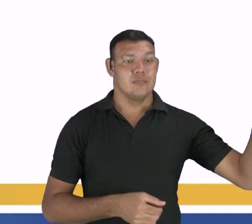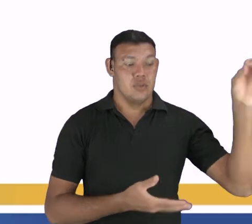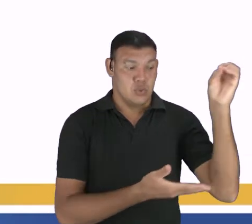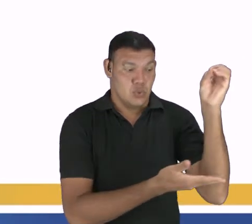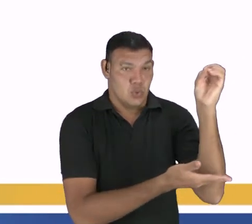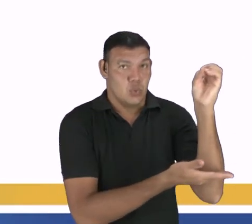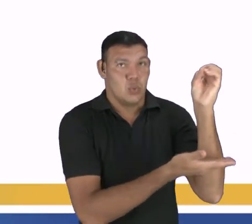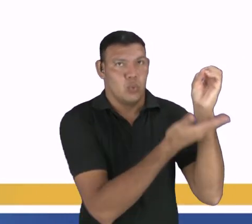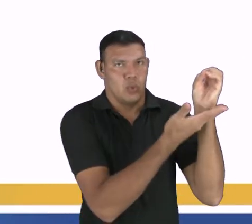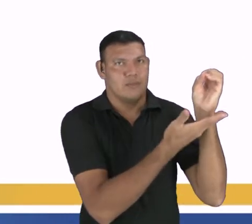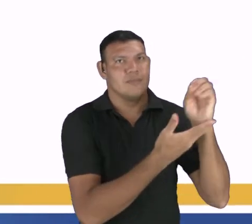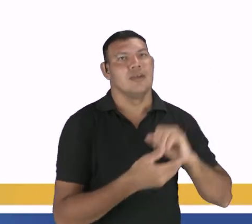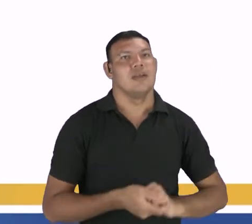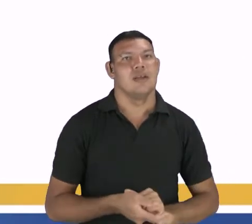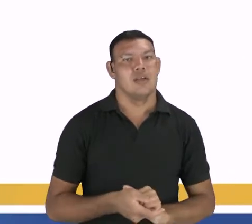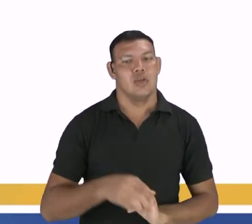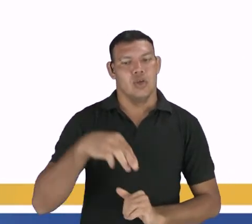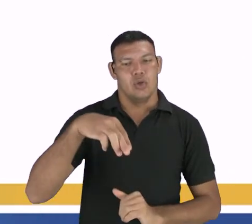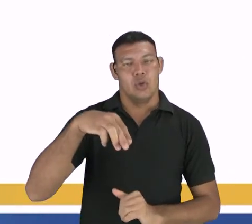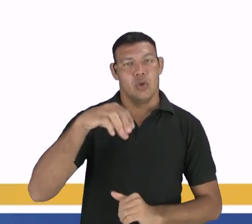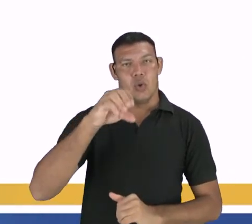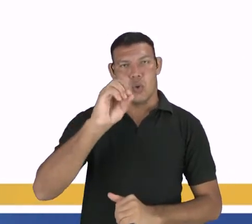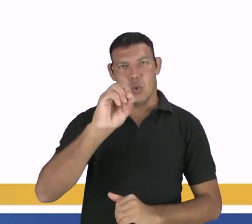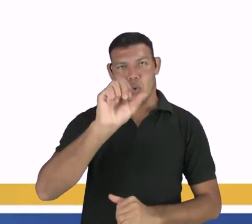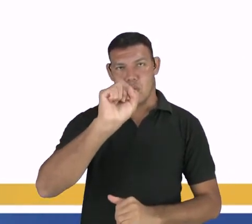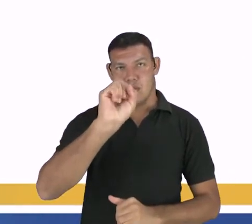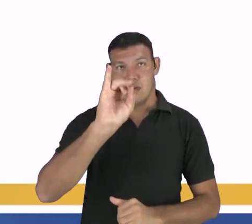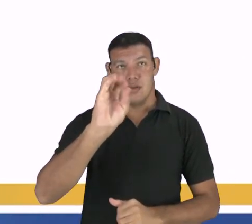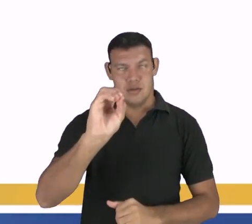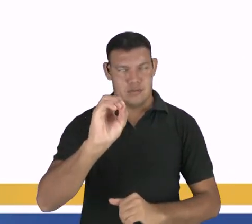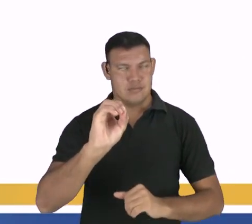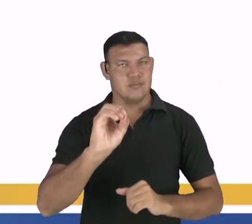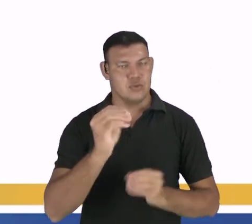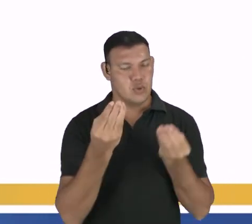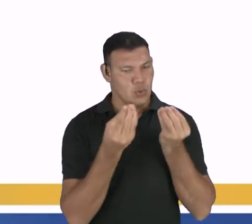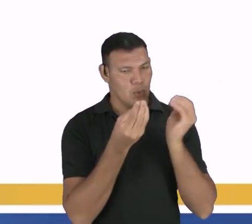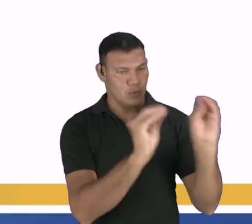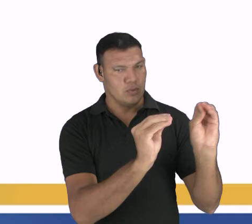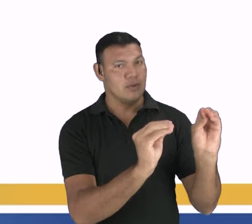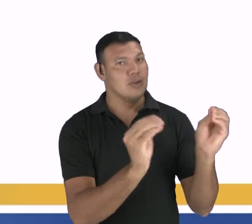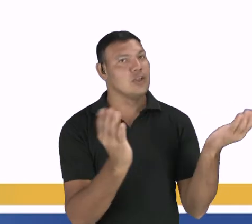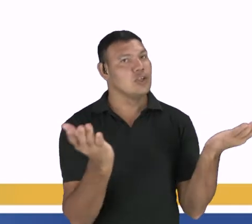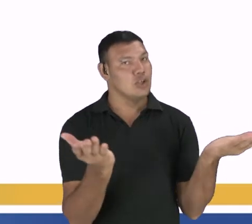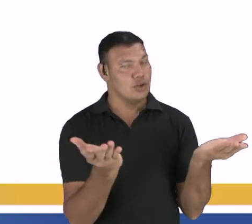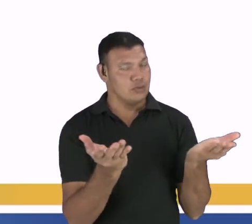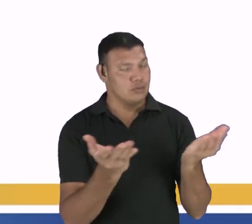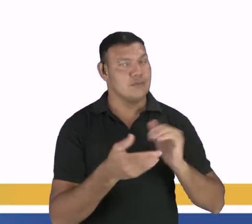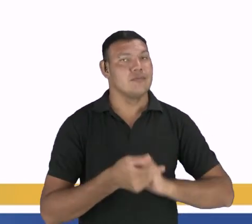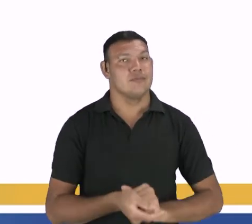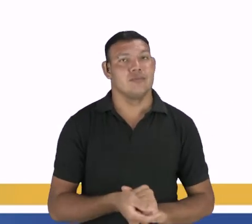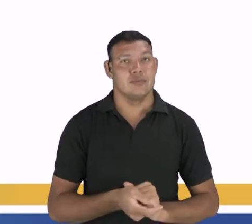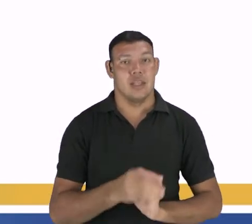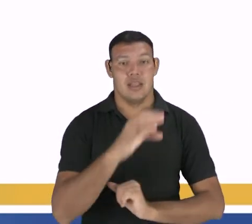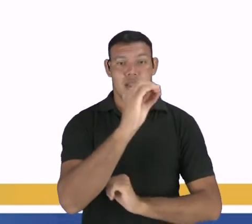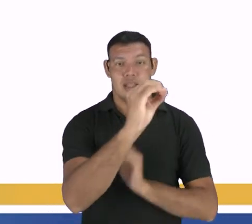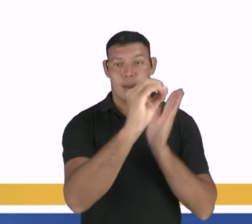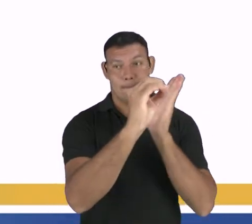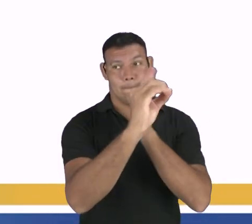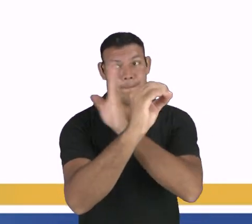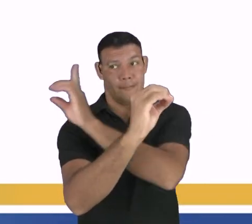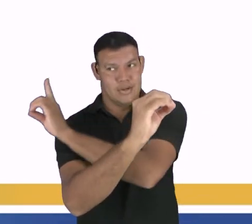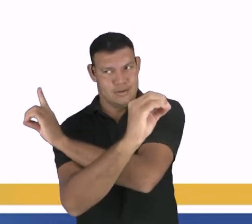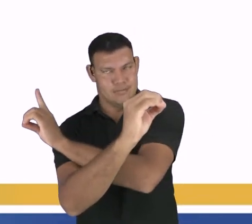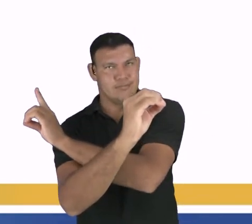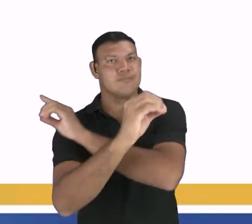de Oslo, na Noruega. Muito bem, colocamos todas as temperaturas negativas, agora vamos preencher aí as temperaturas